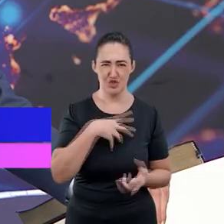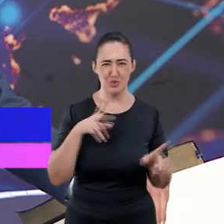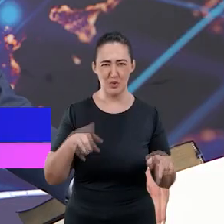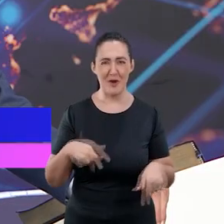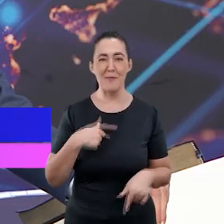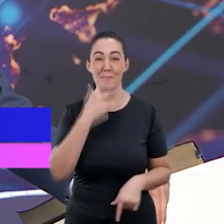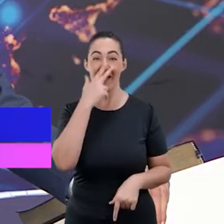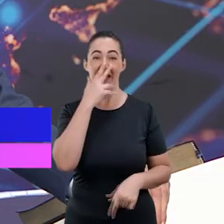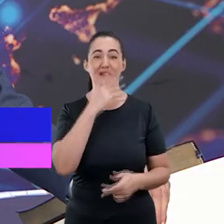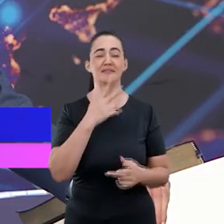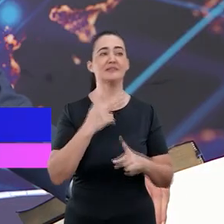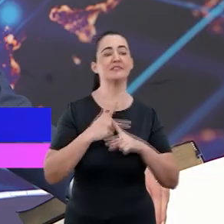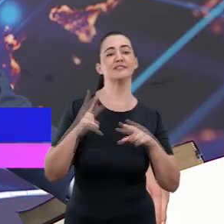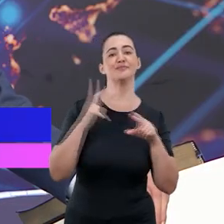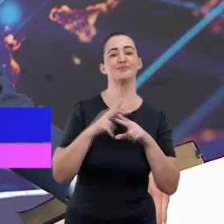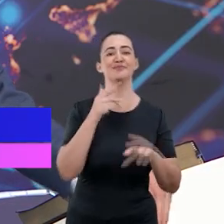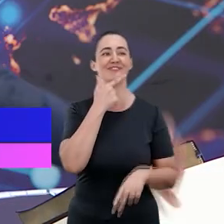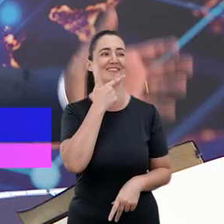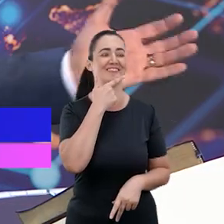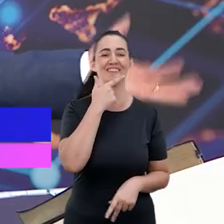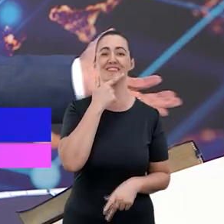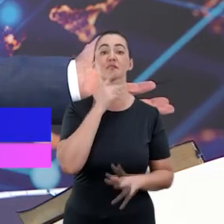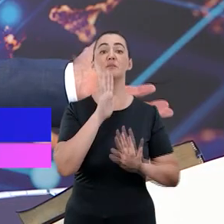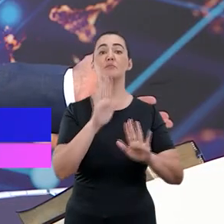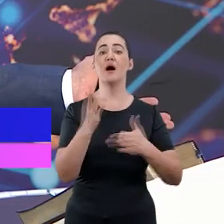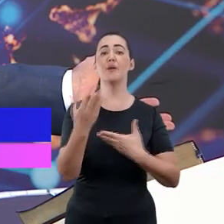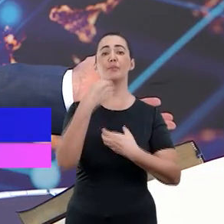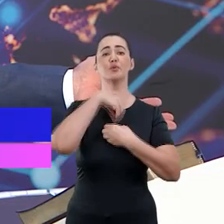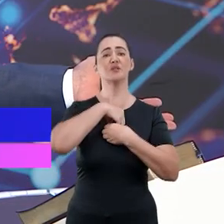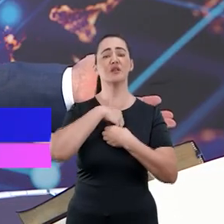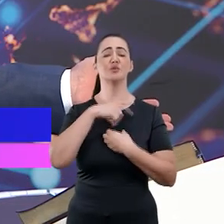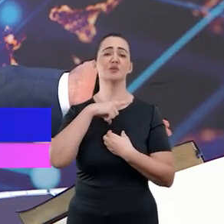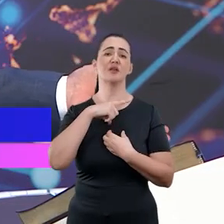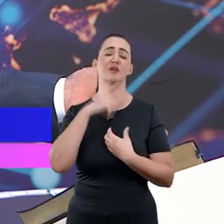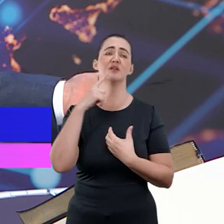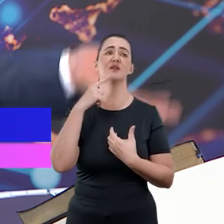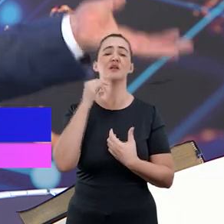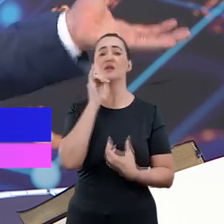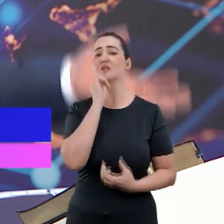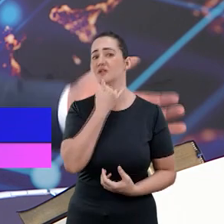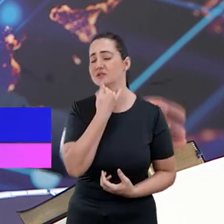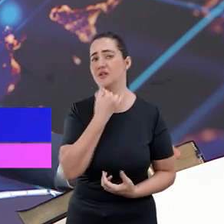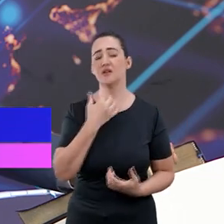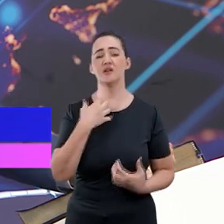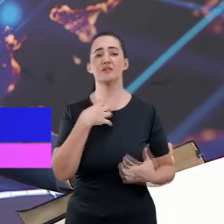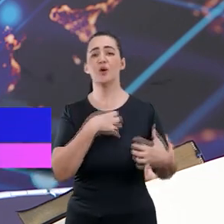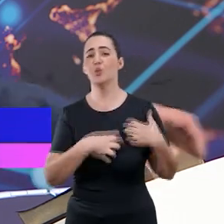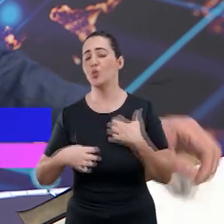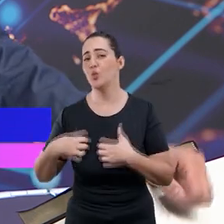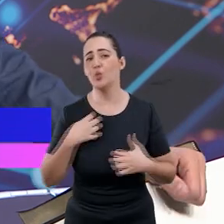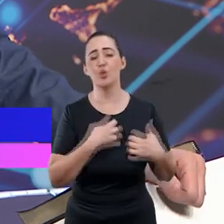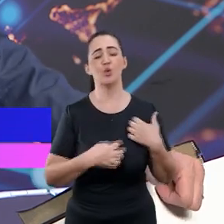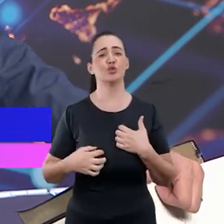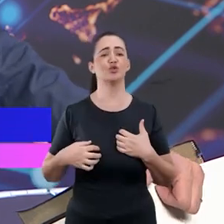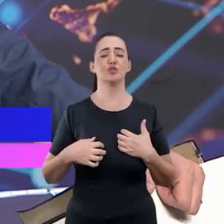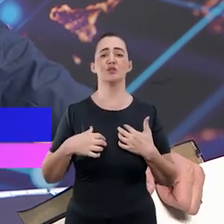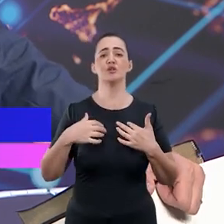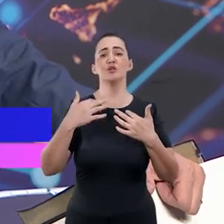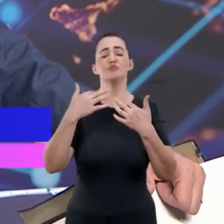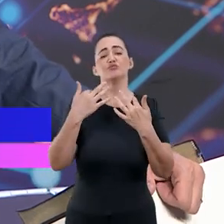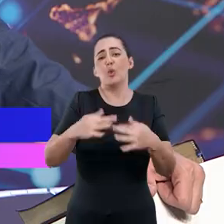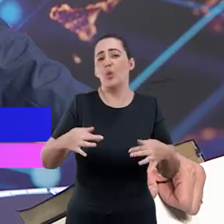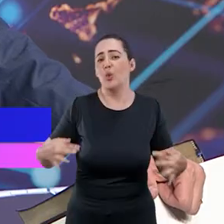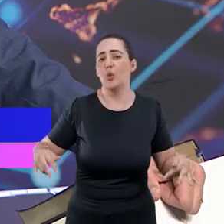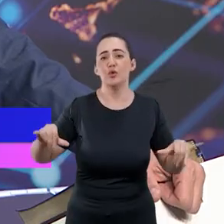de Deus, todos enfrentamos a maldade que está cada vez maior, mais intensa e